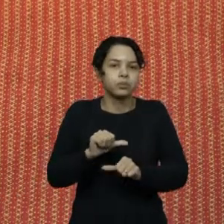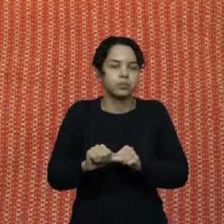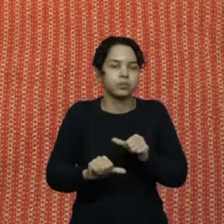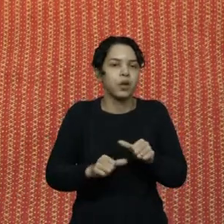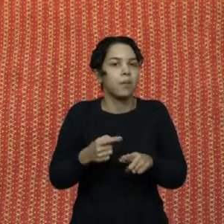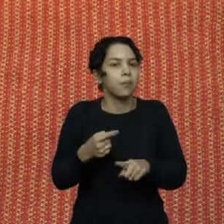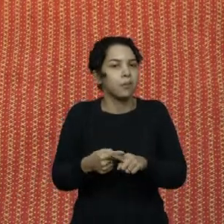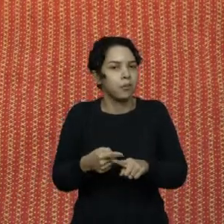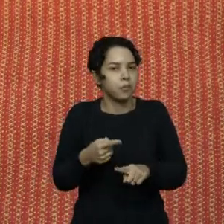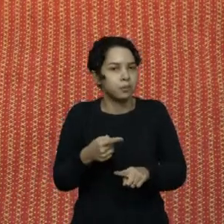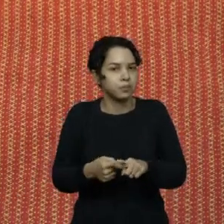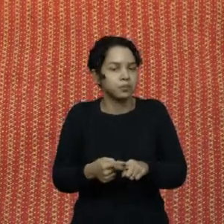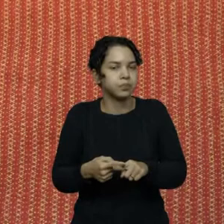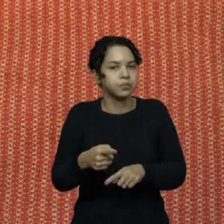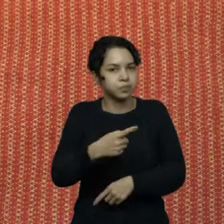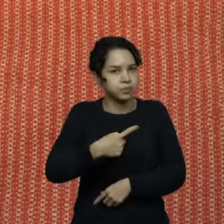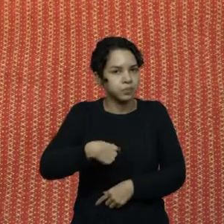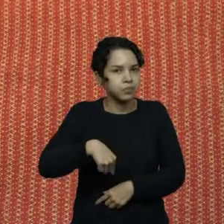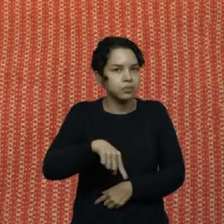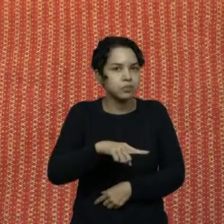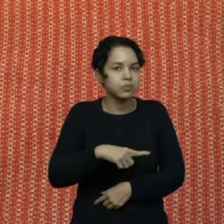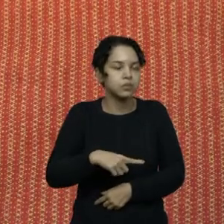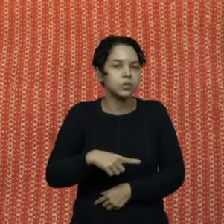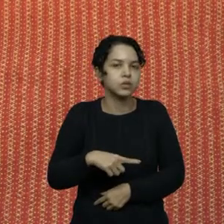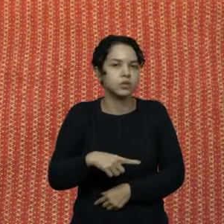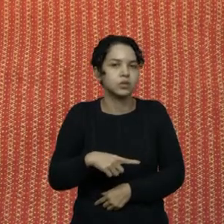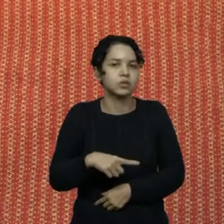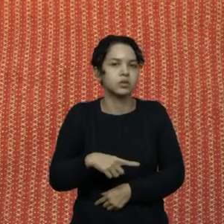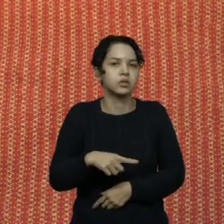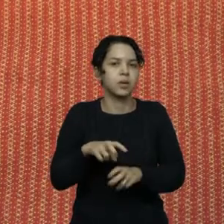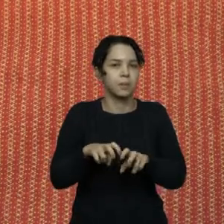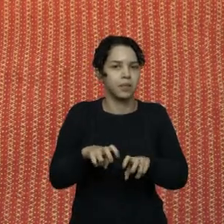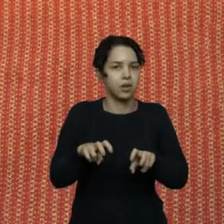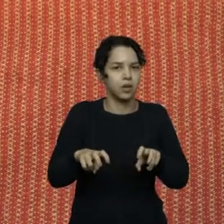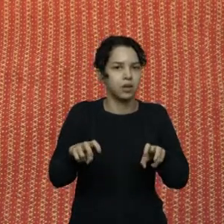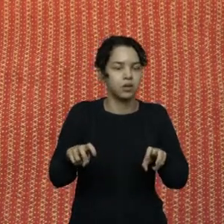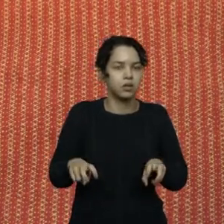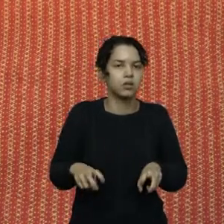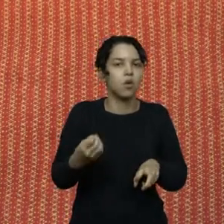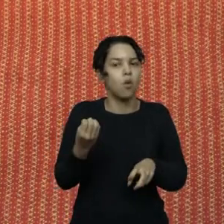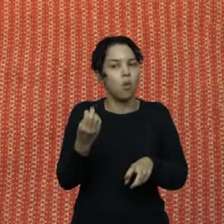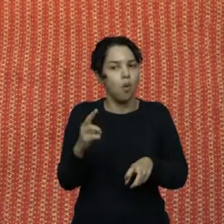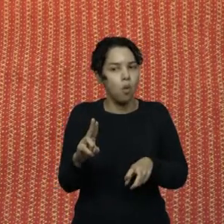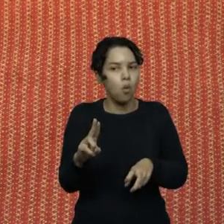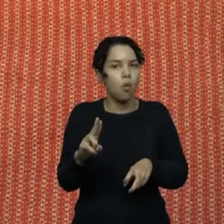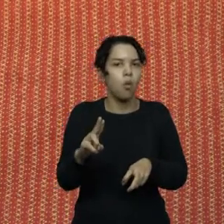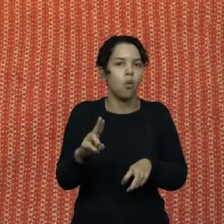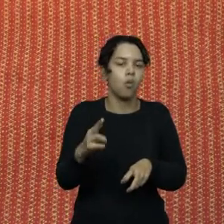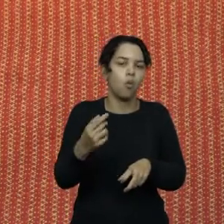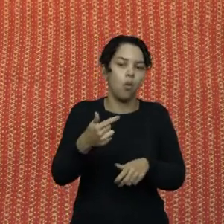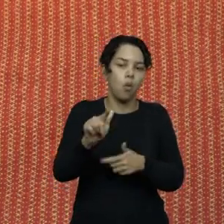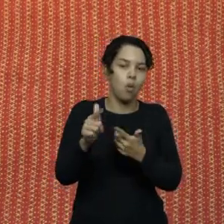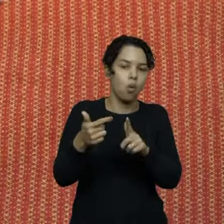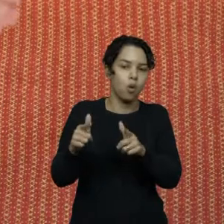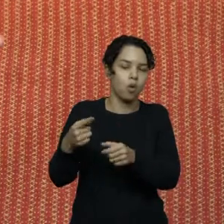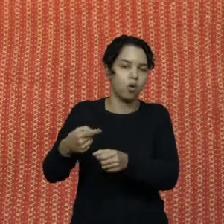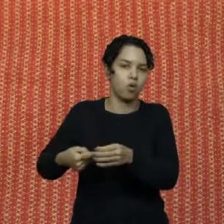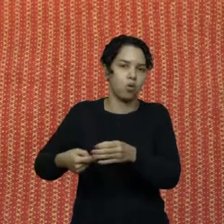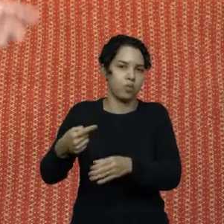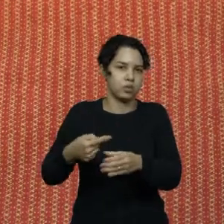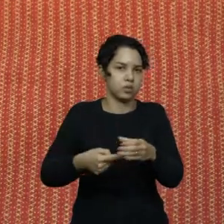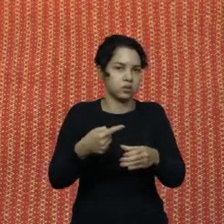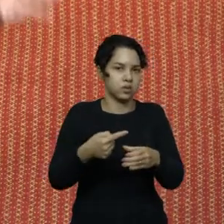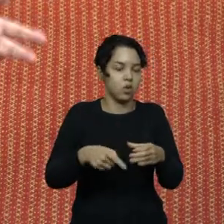porque nós que estamos na mesa ou em outras comissões não acompanhamos